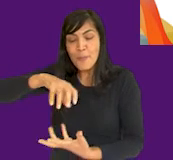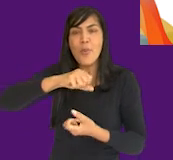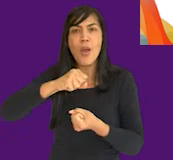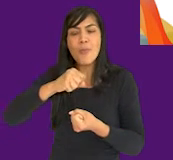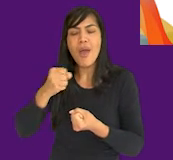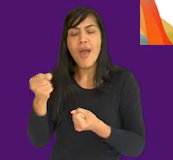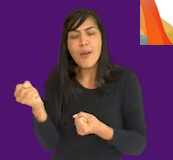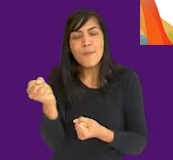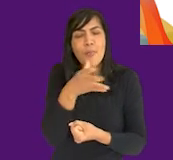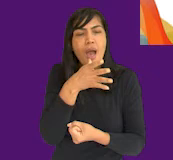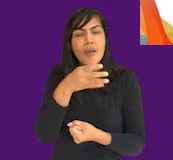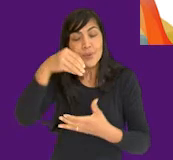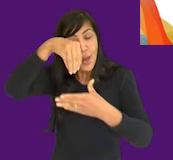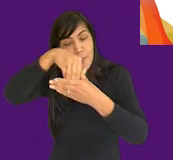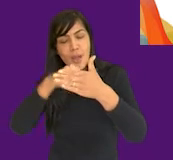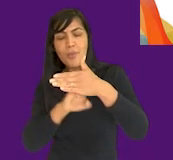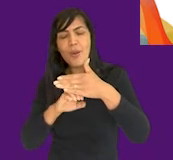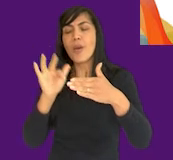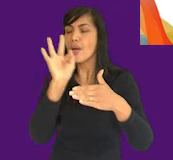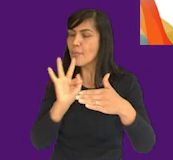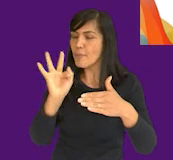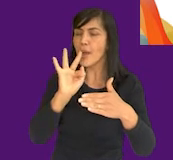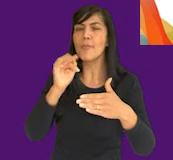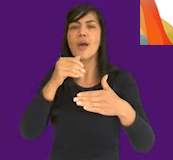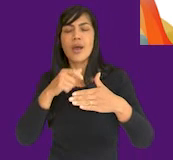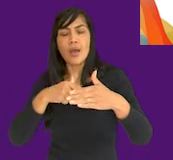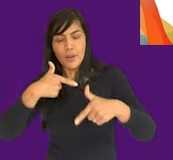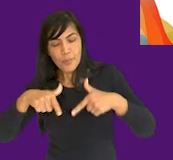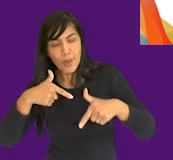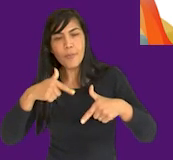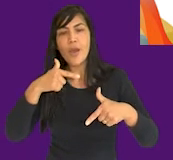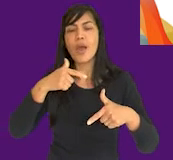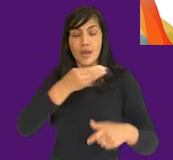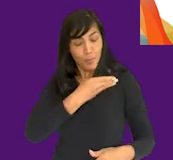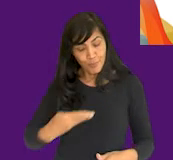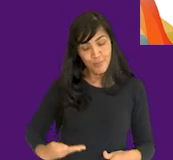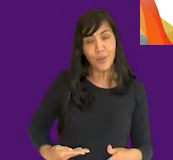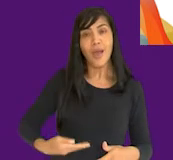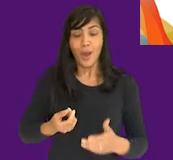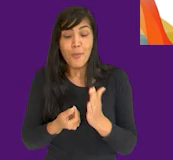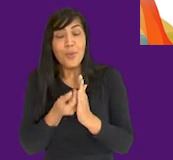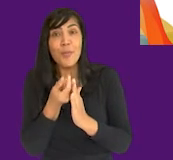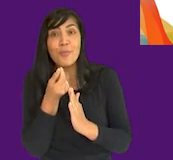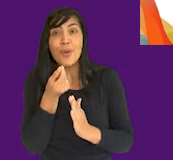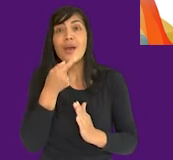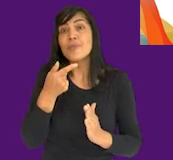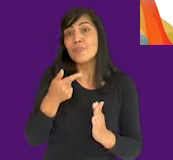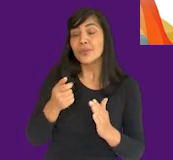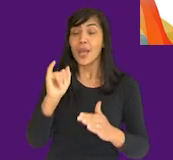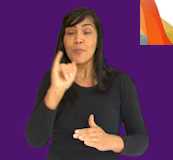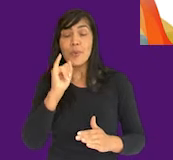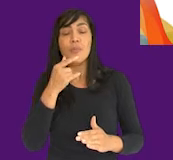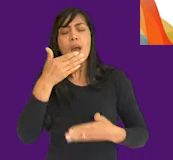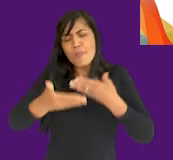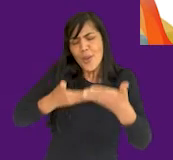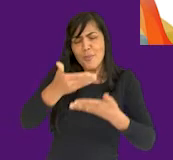inovação dentro de empresas e universidades ataques governos e instituições financeiras acelerar duras institutos